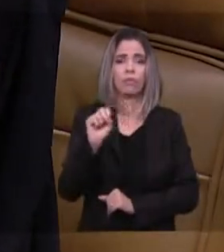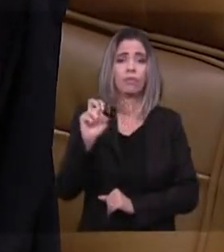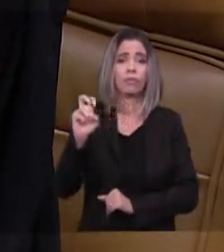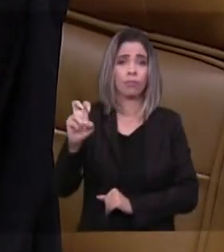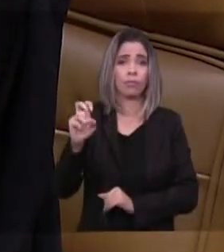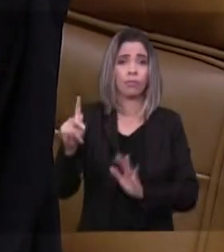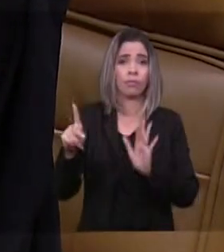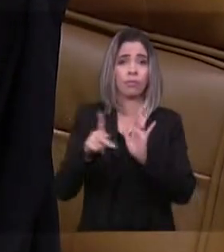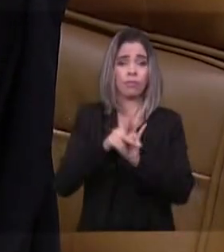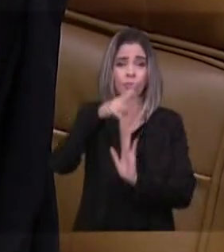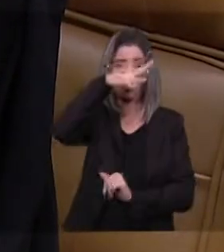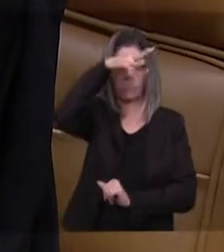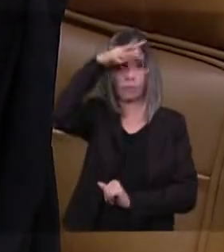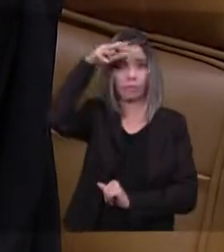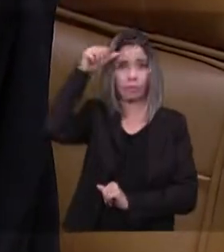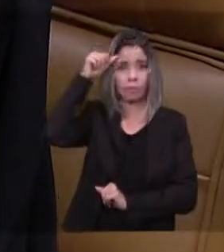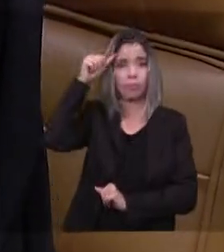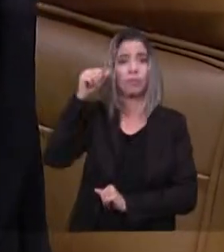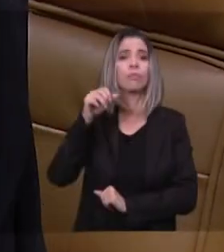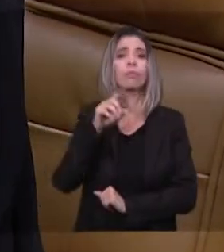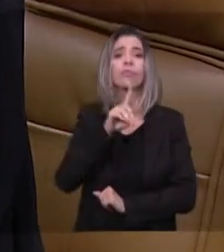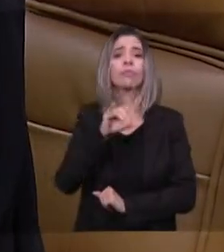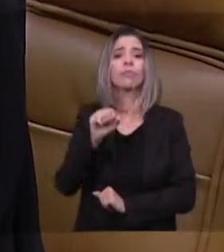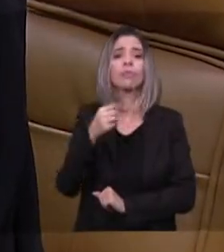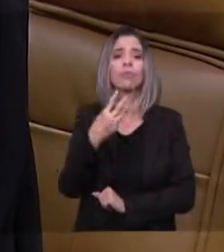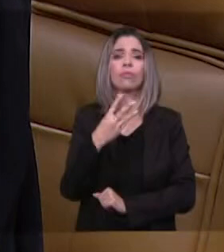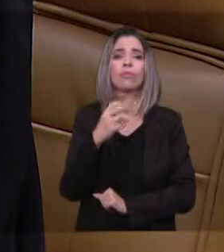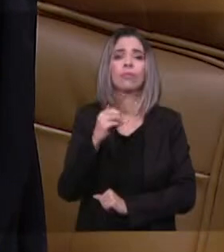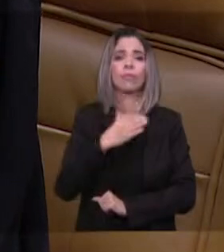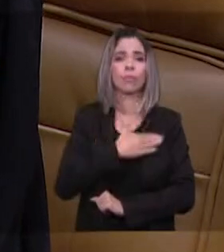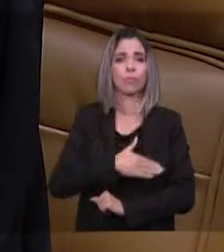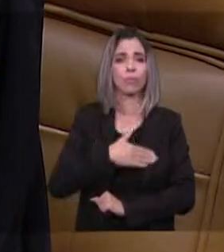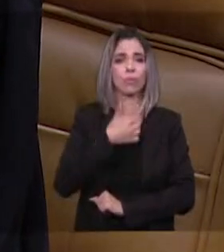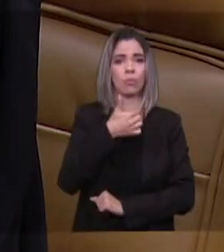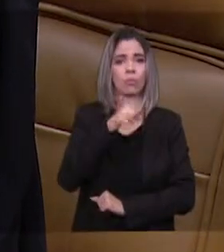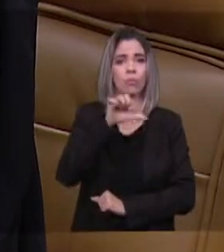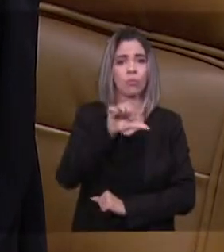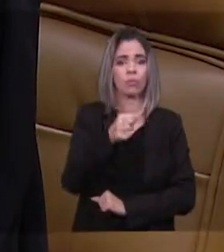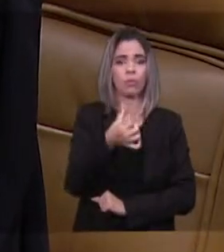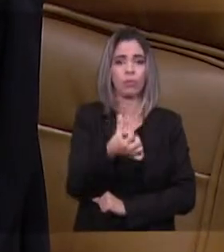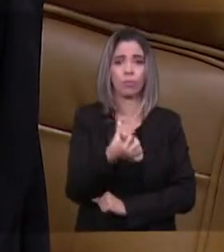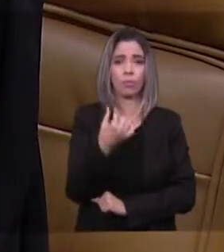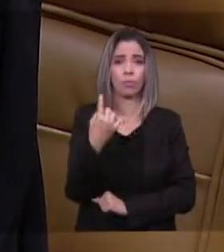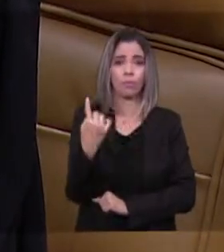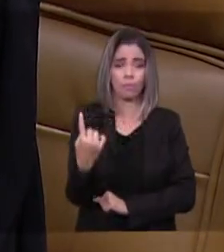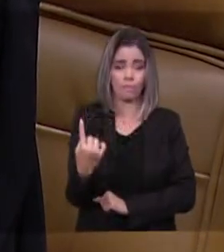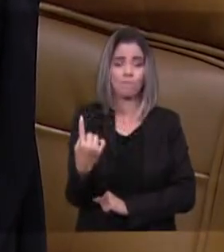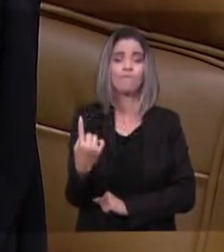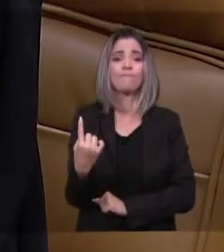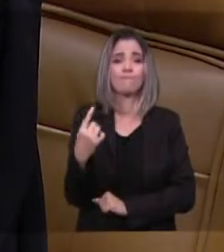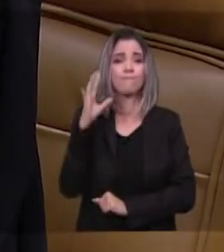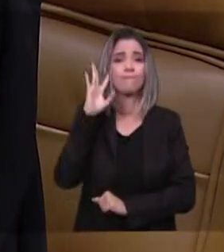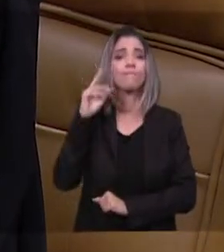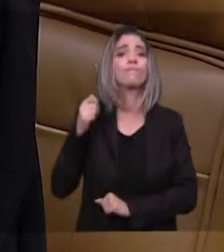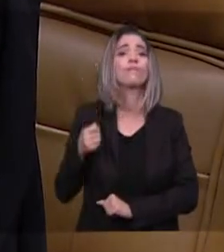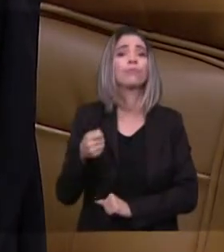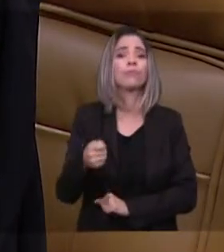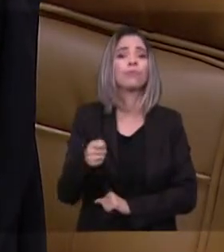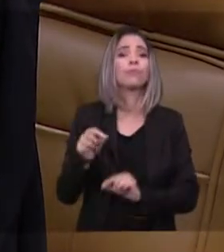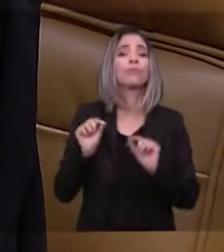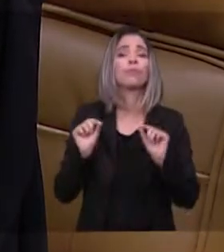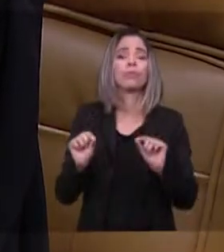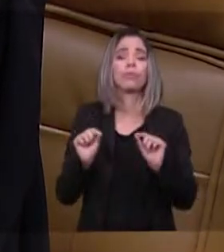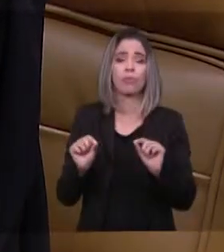44.585 do Mato Grosso, em 30 de agosto de 1961. Disse